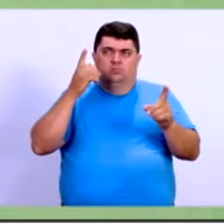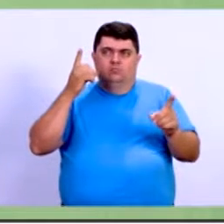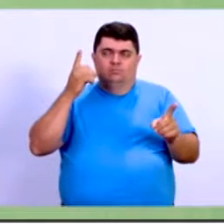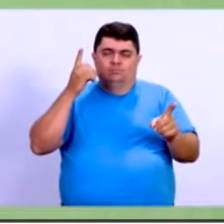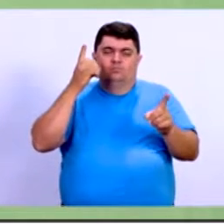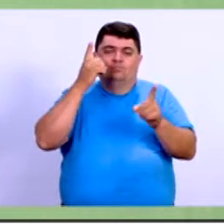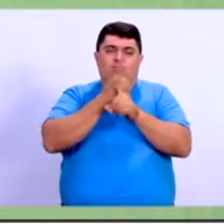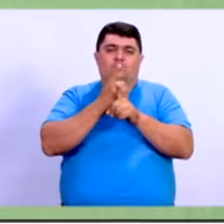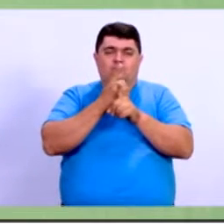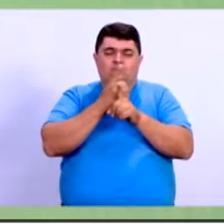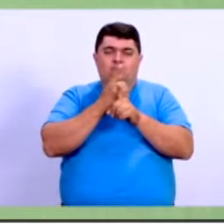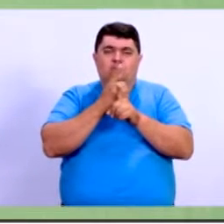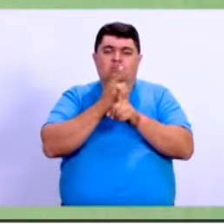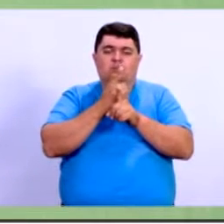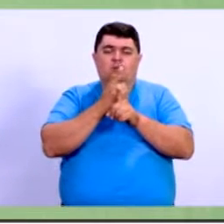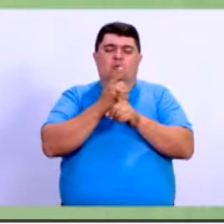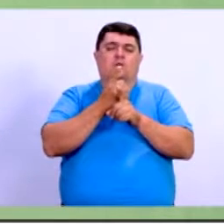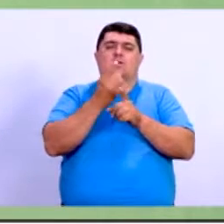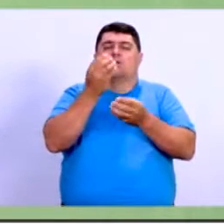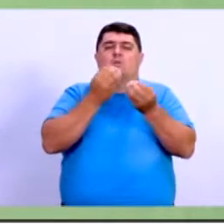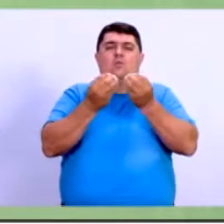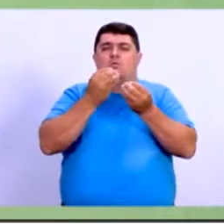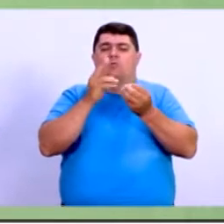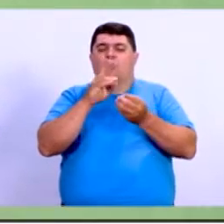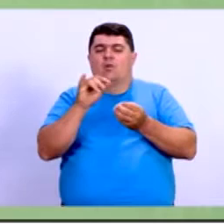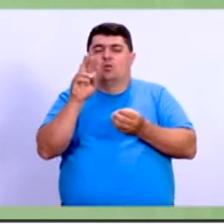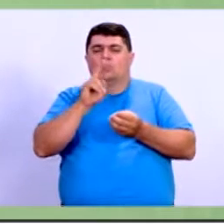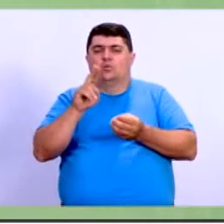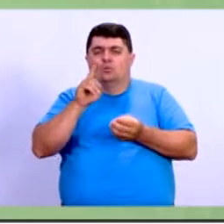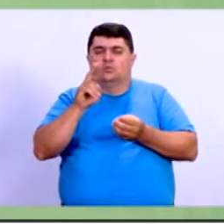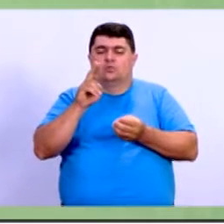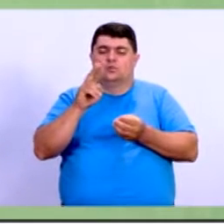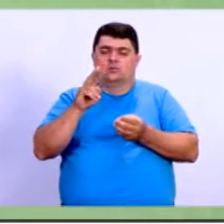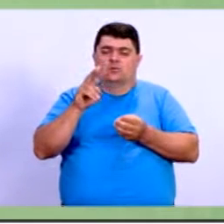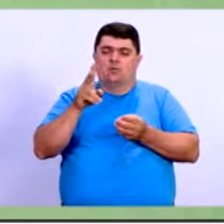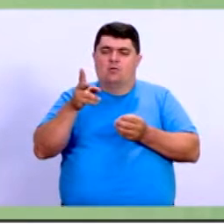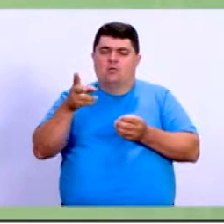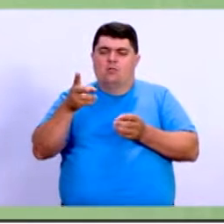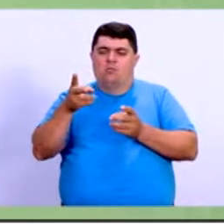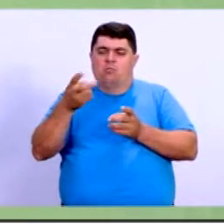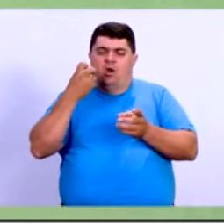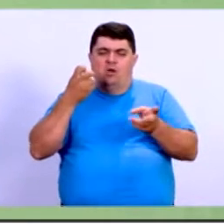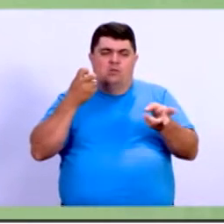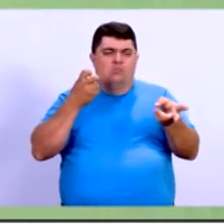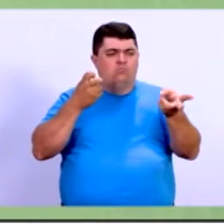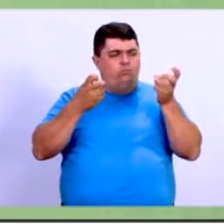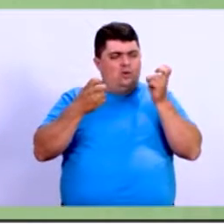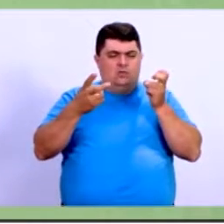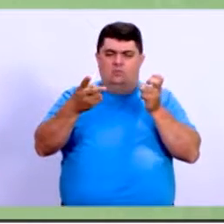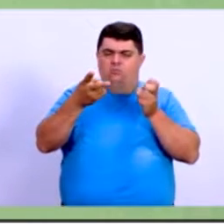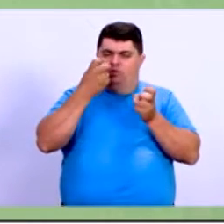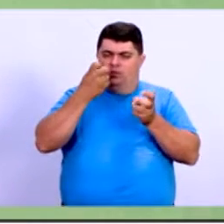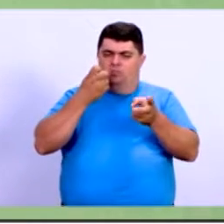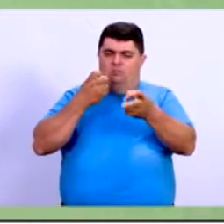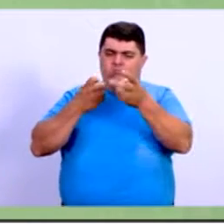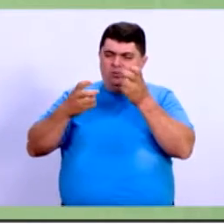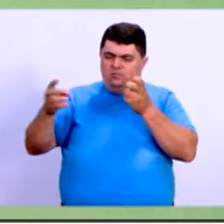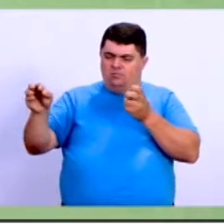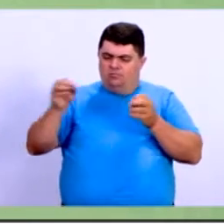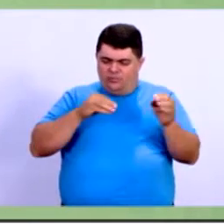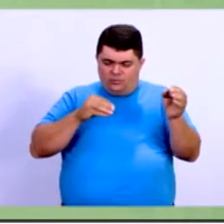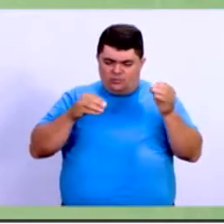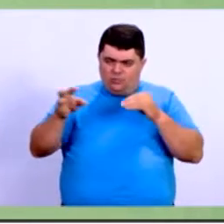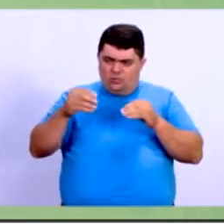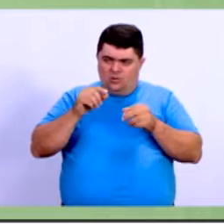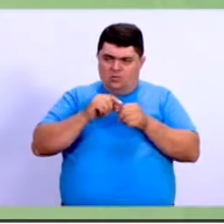para desenvolver o sistema e para utilizá-lo. Ou seja, eu verifico os recursos para desenvolver o sistema